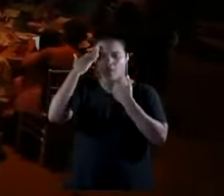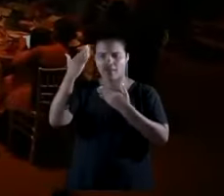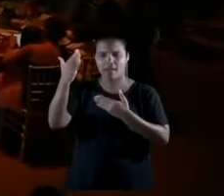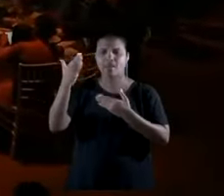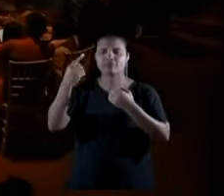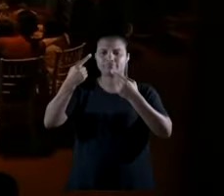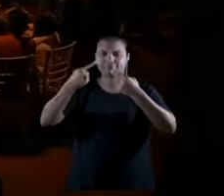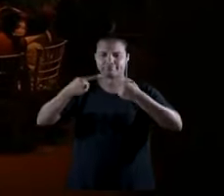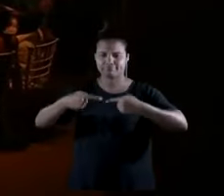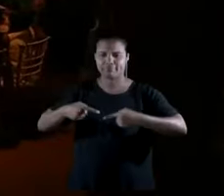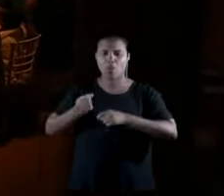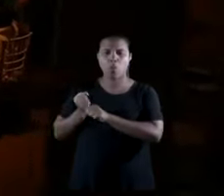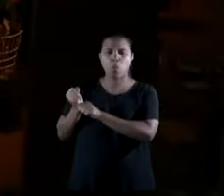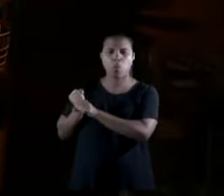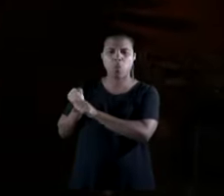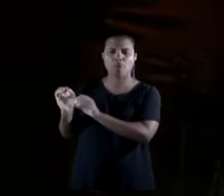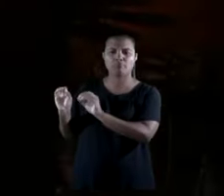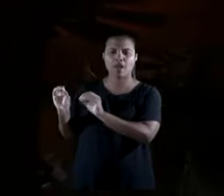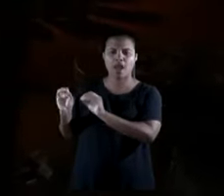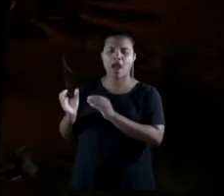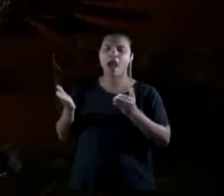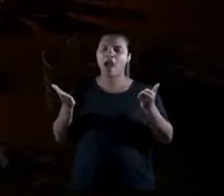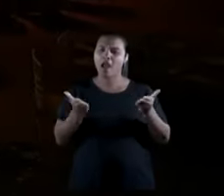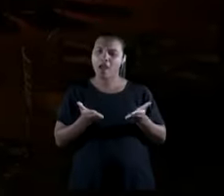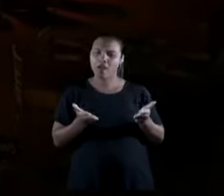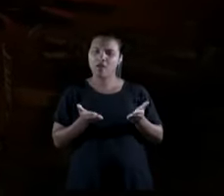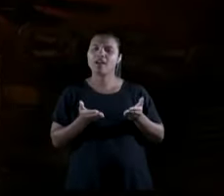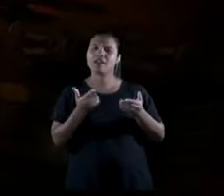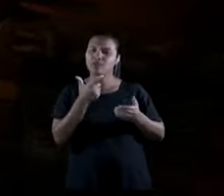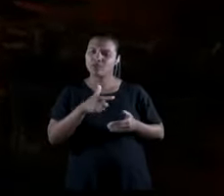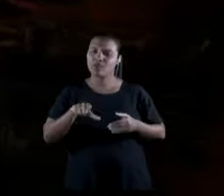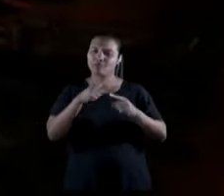títulos. Obrigado, meu amigo, parabéns. E minha querida amiga Leila,